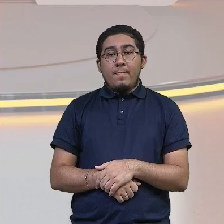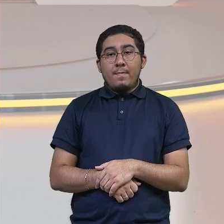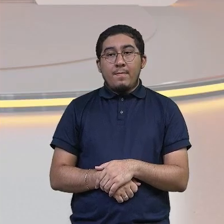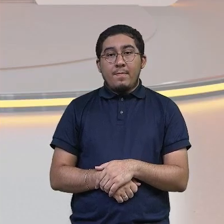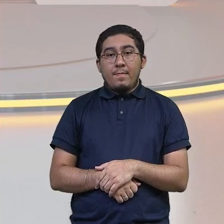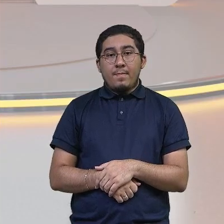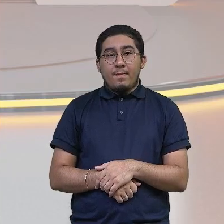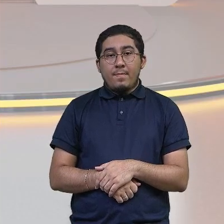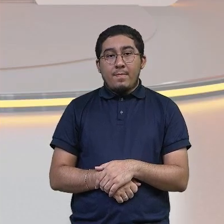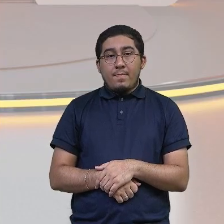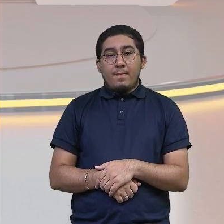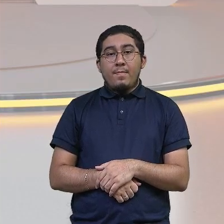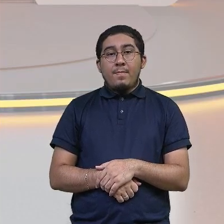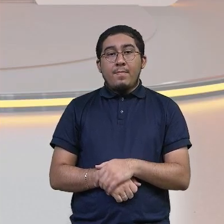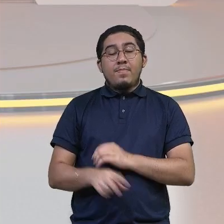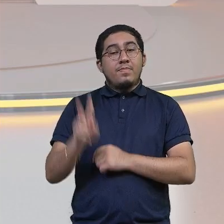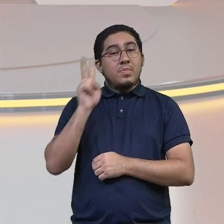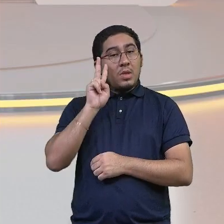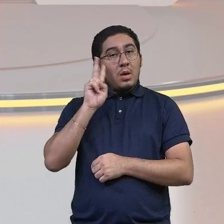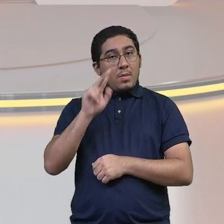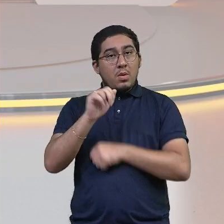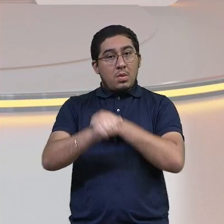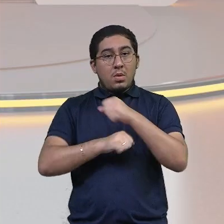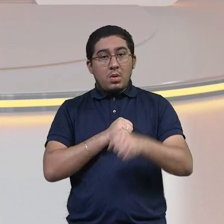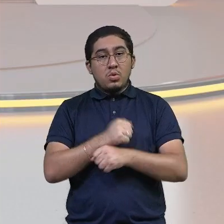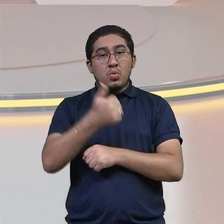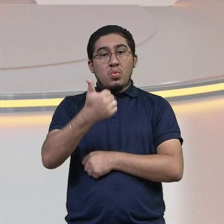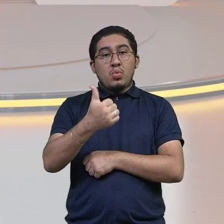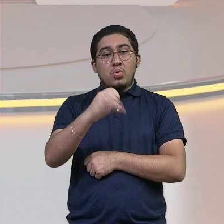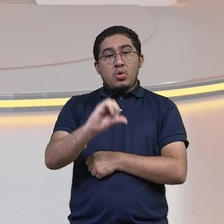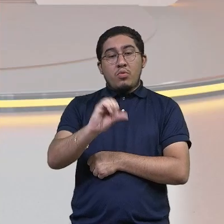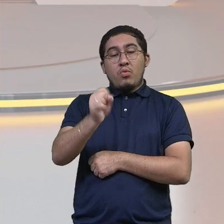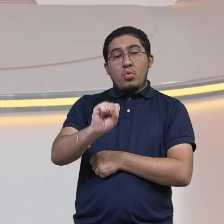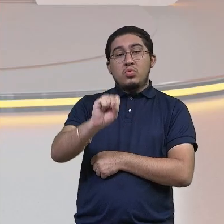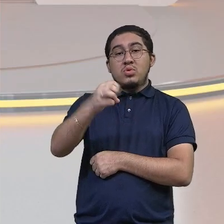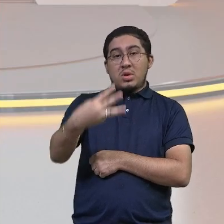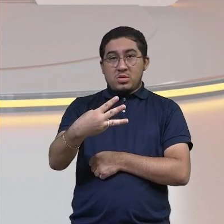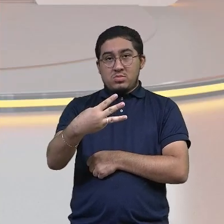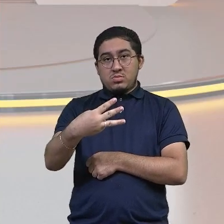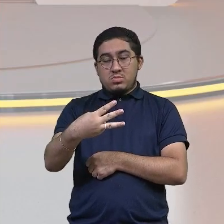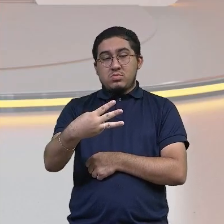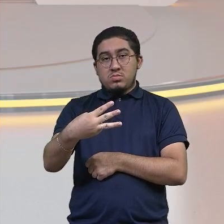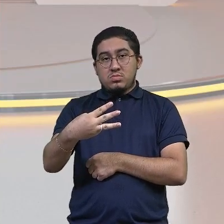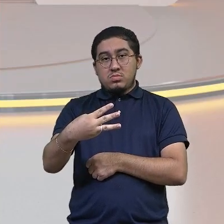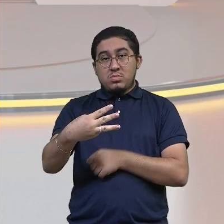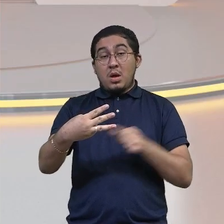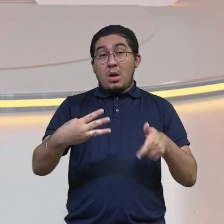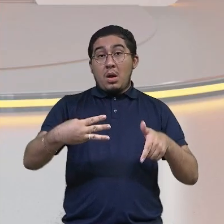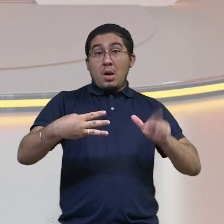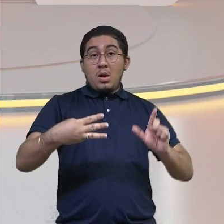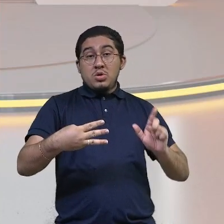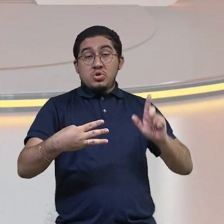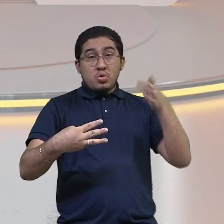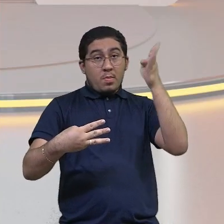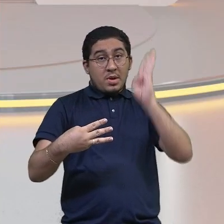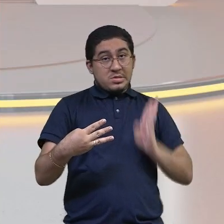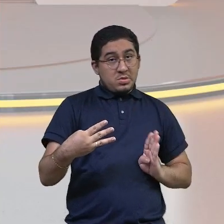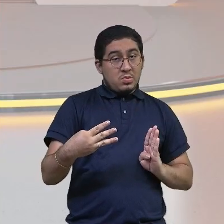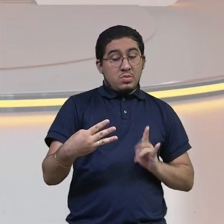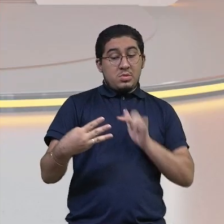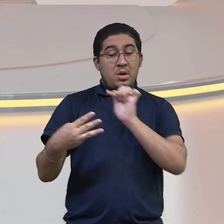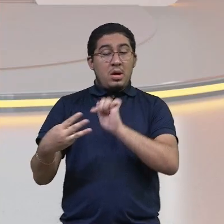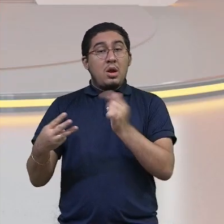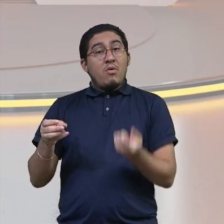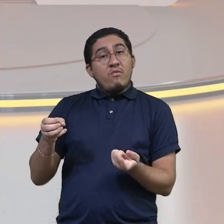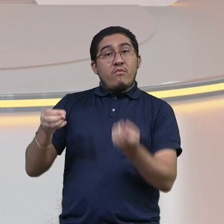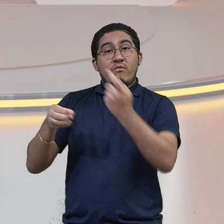aí, em 83, que no caso ainda vai ser antes do Brasil, que a Argentina vai voltar a ter